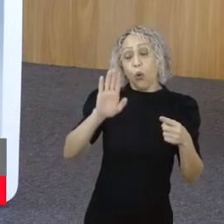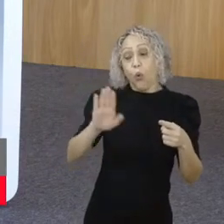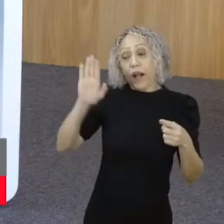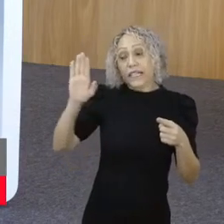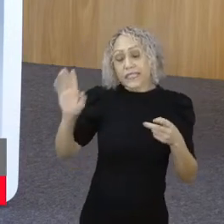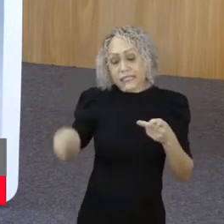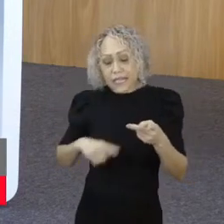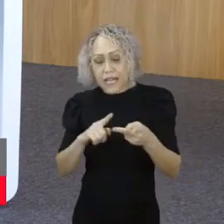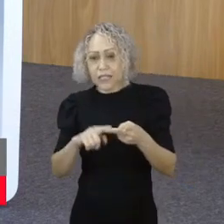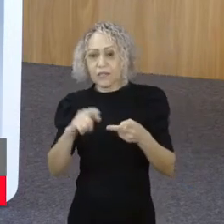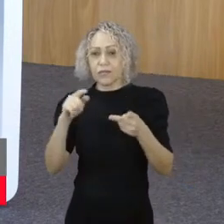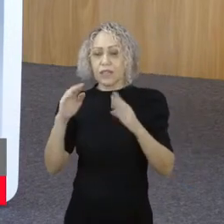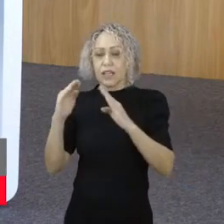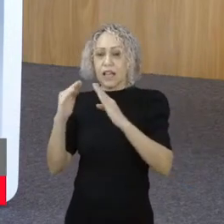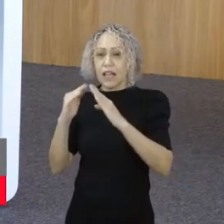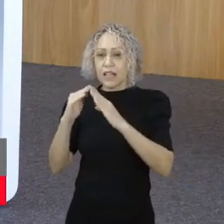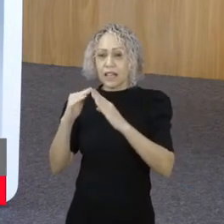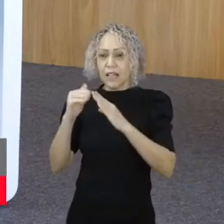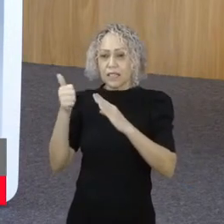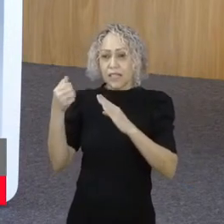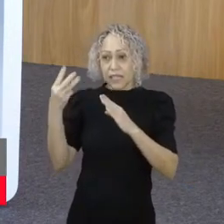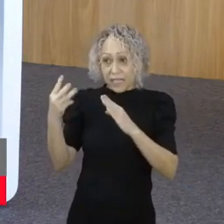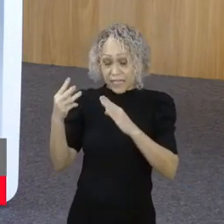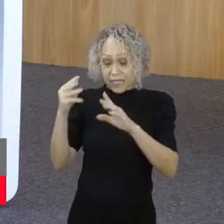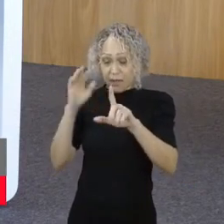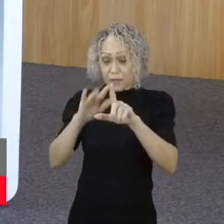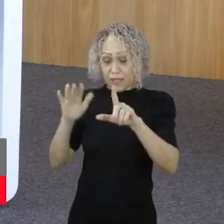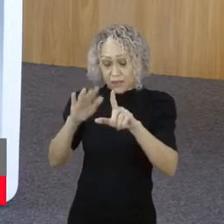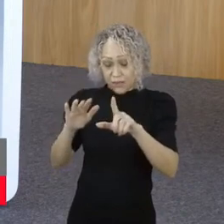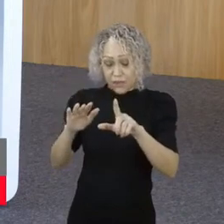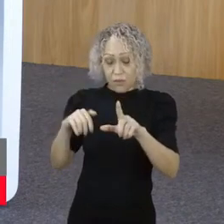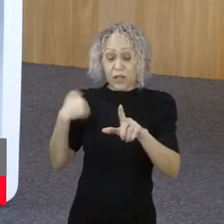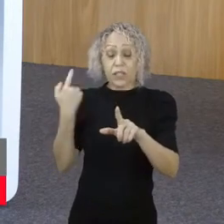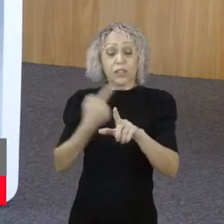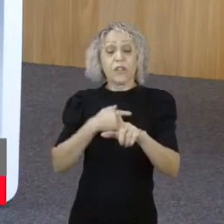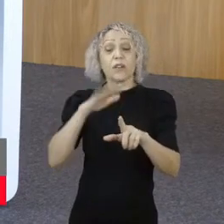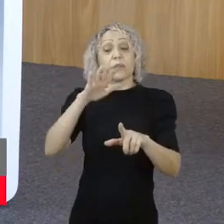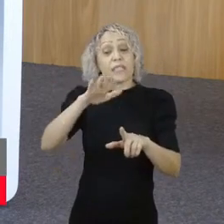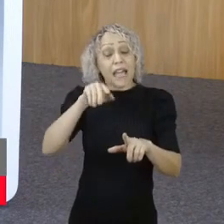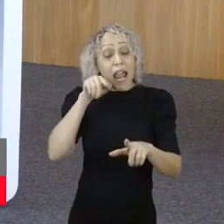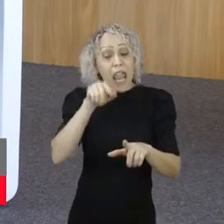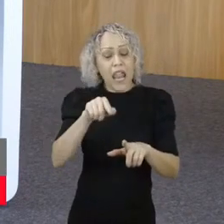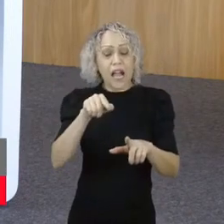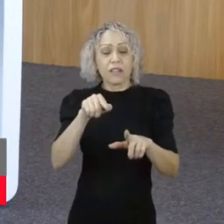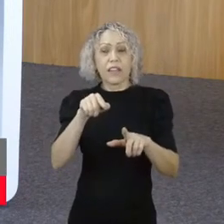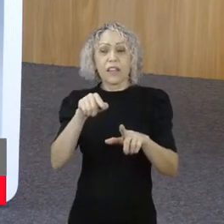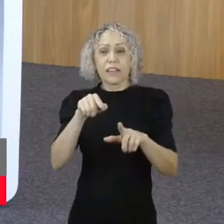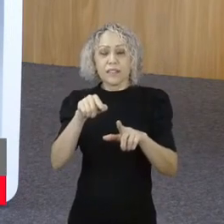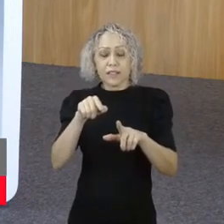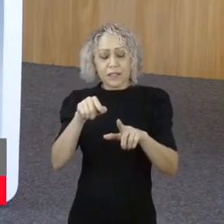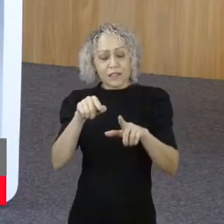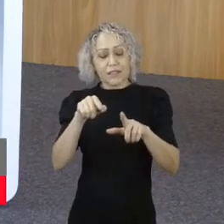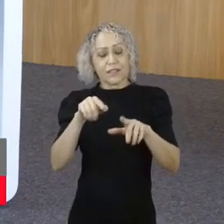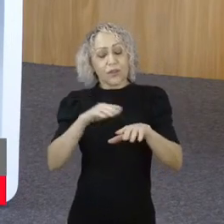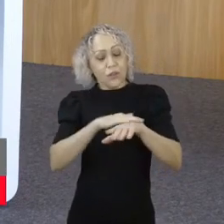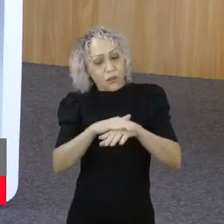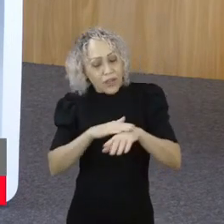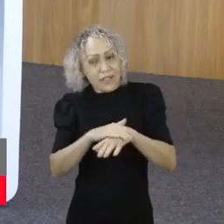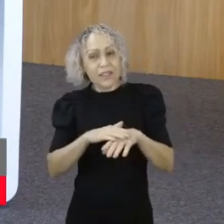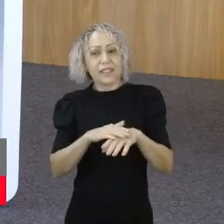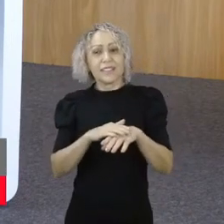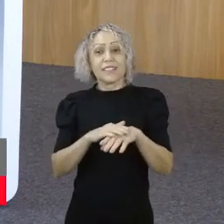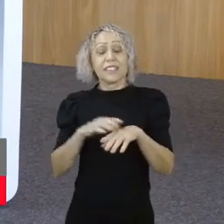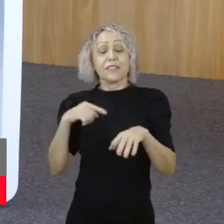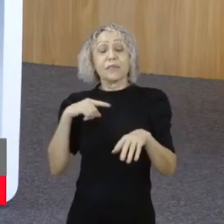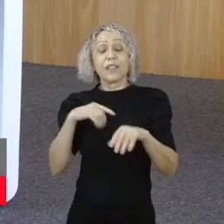de organização e planejamento das nossas campanhas de vereadoras e vereadores. Quem